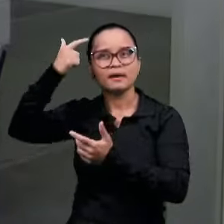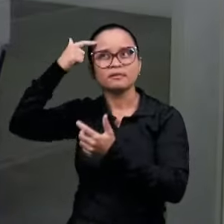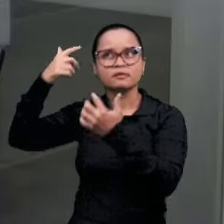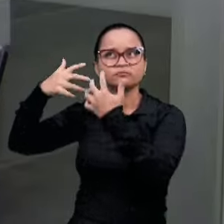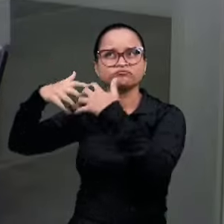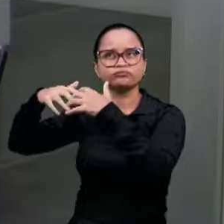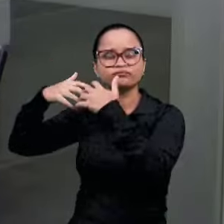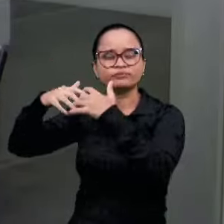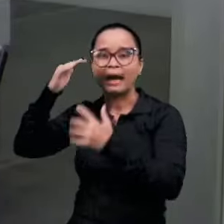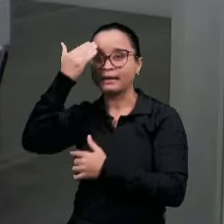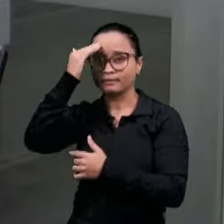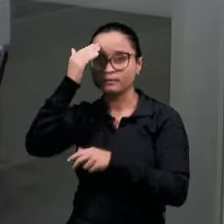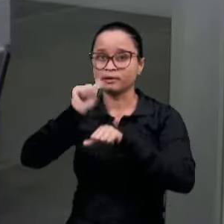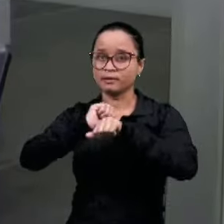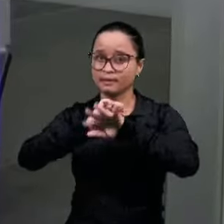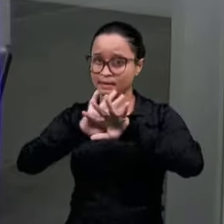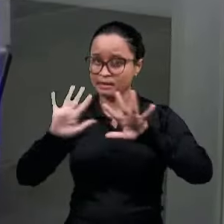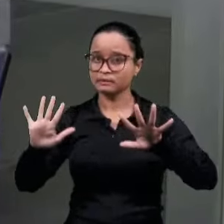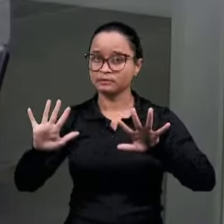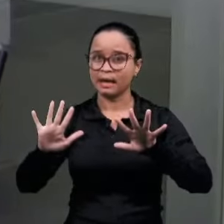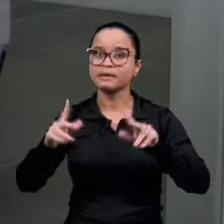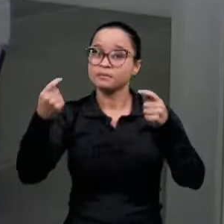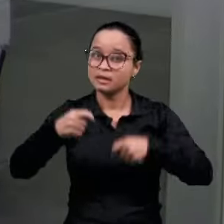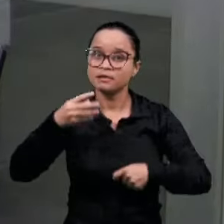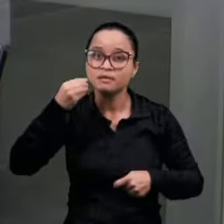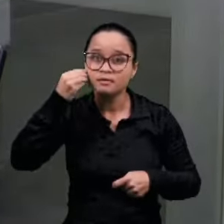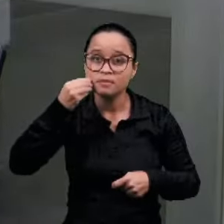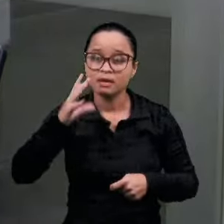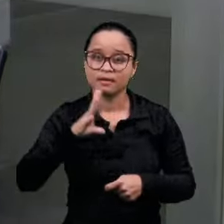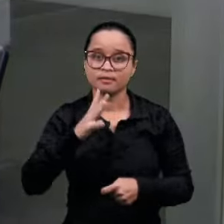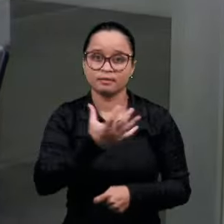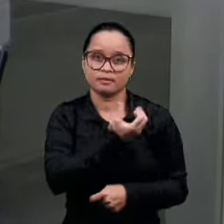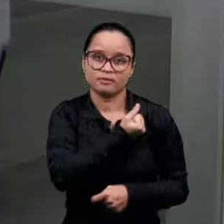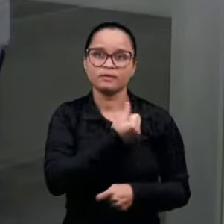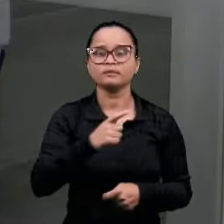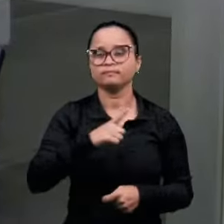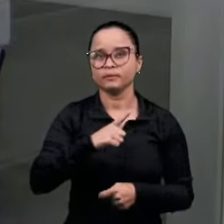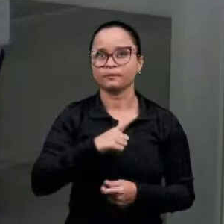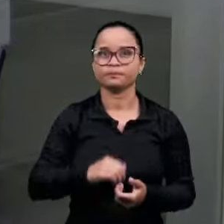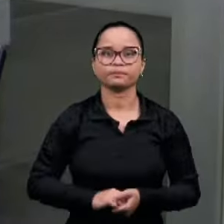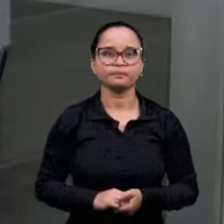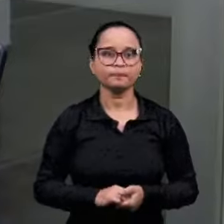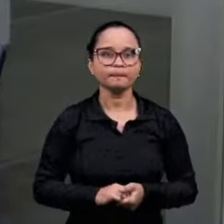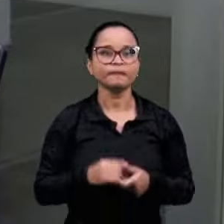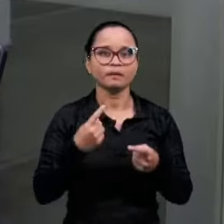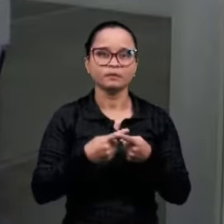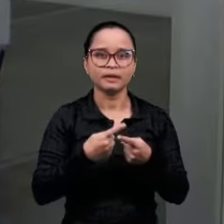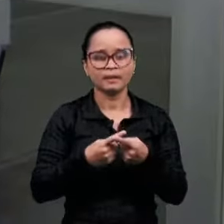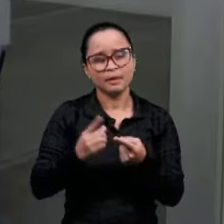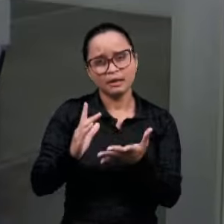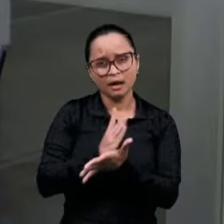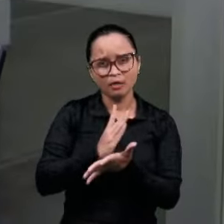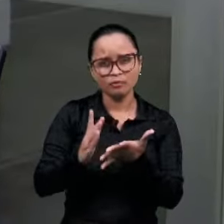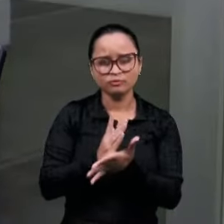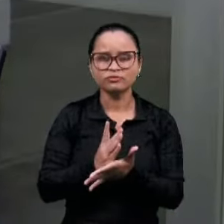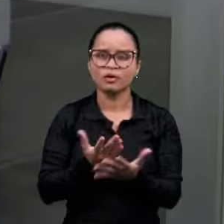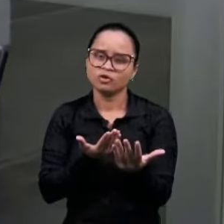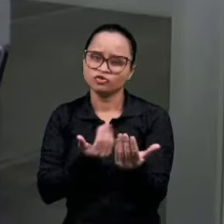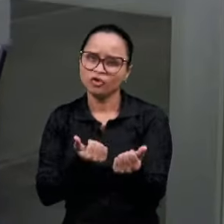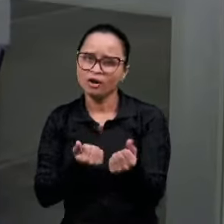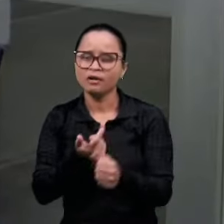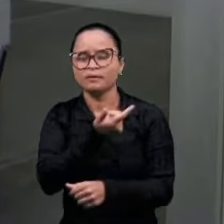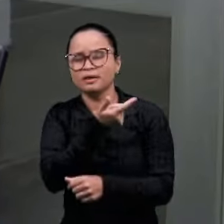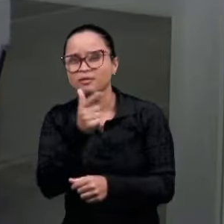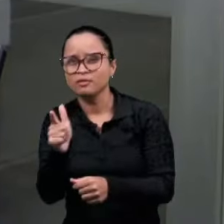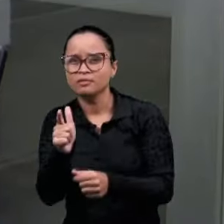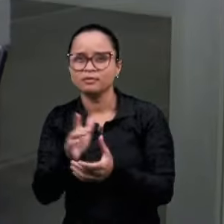da experiência de salvação. Para uns são mais novos, para outros são com um tempo maior, mas quando